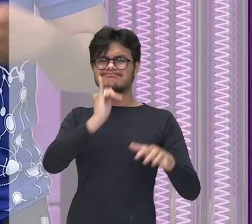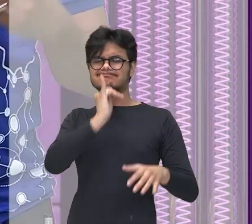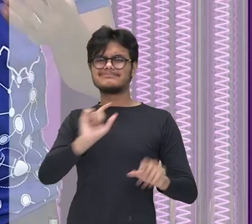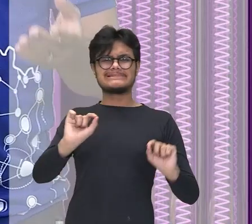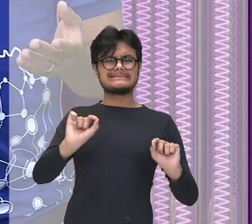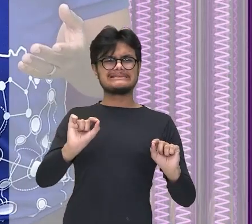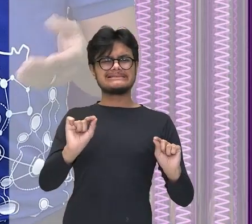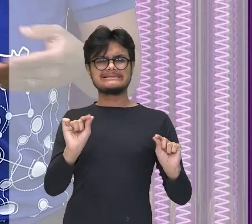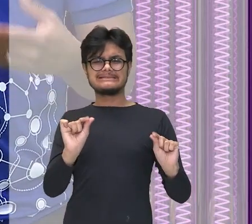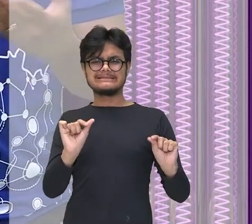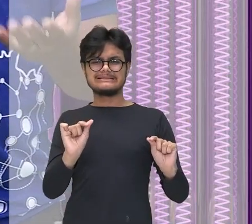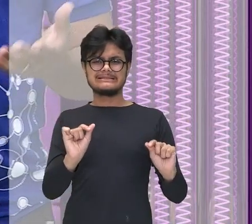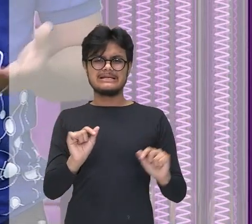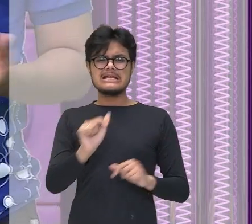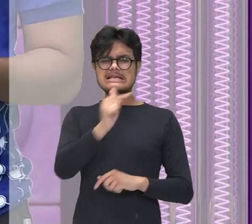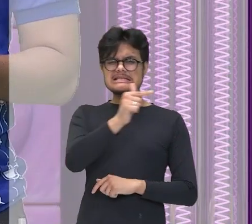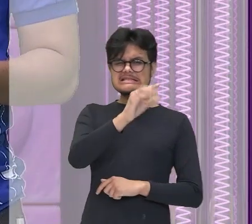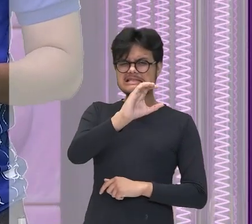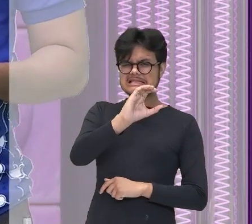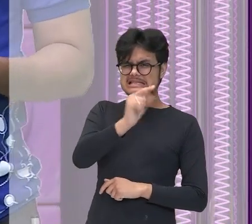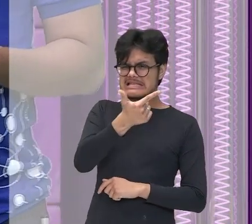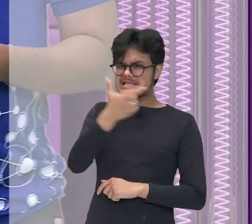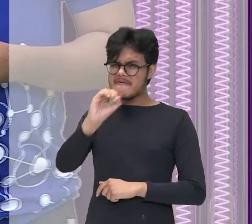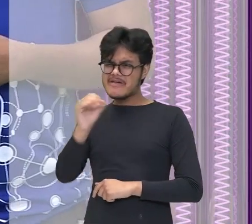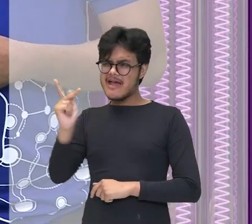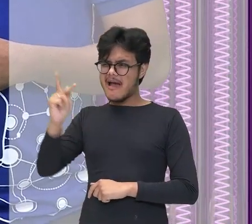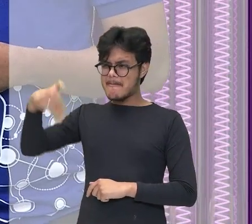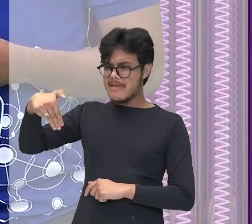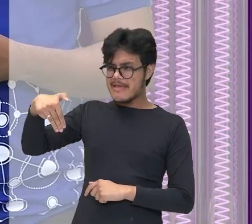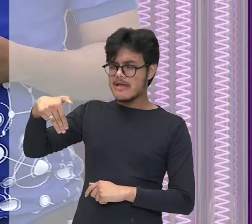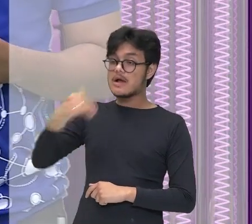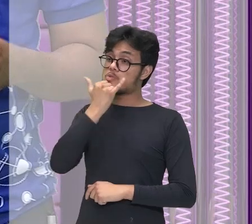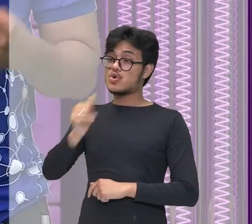de 720 KB a